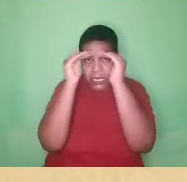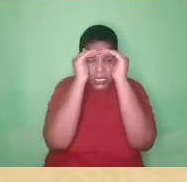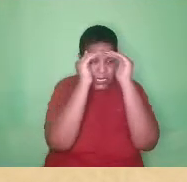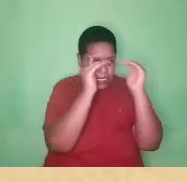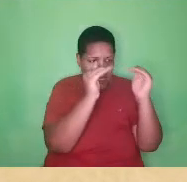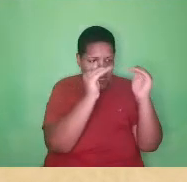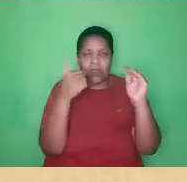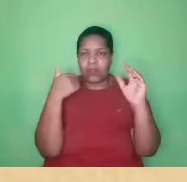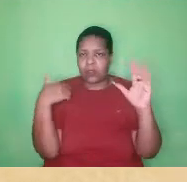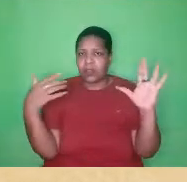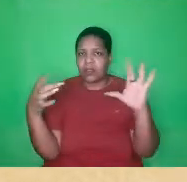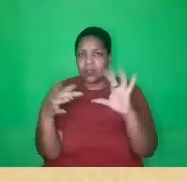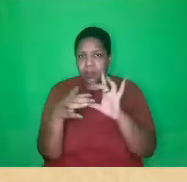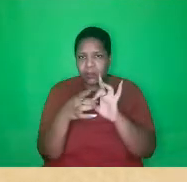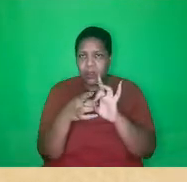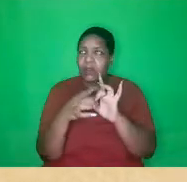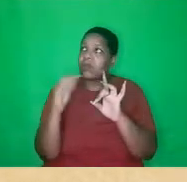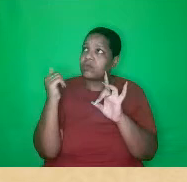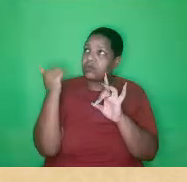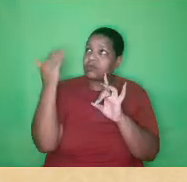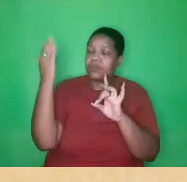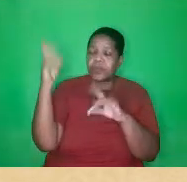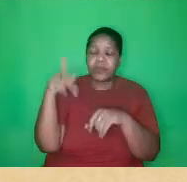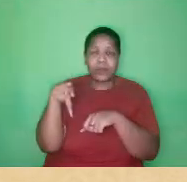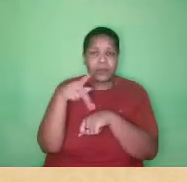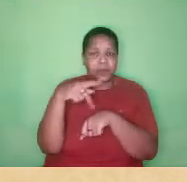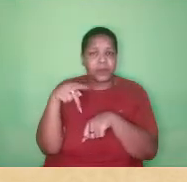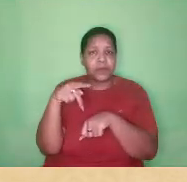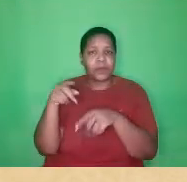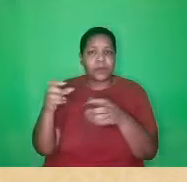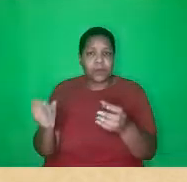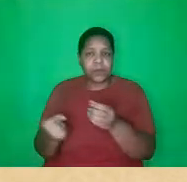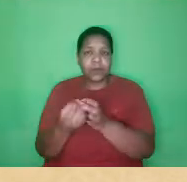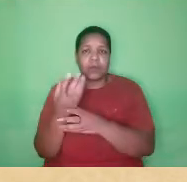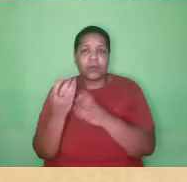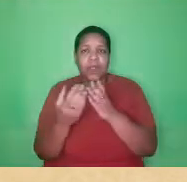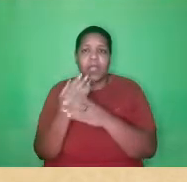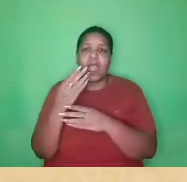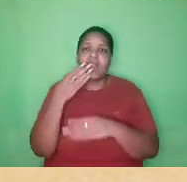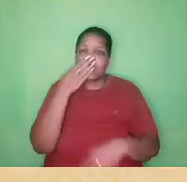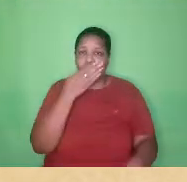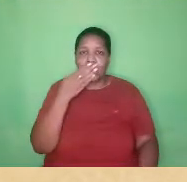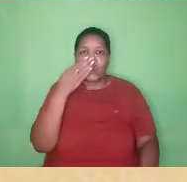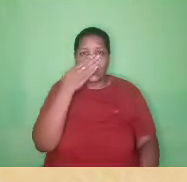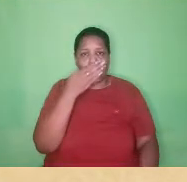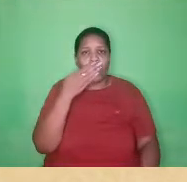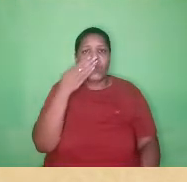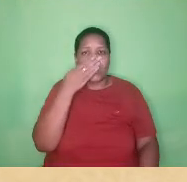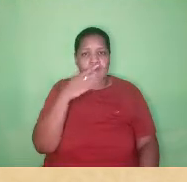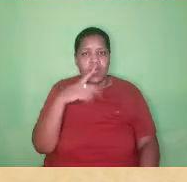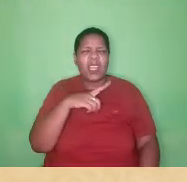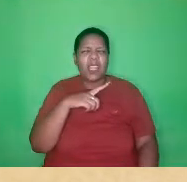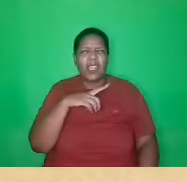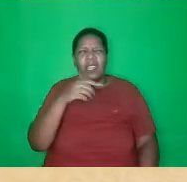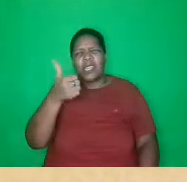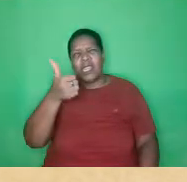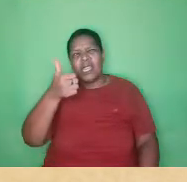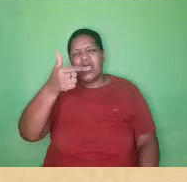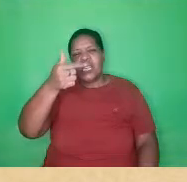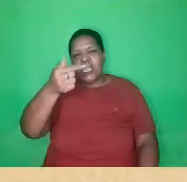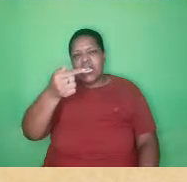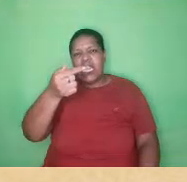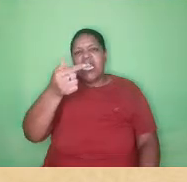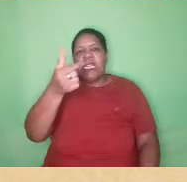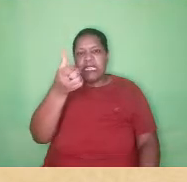mercado externo, né? Como áreas produtoras de açúcar, fundamentalmente no século XVI e XVII, mas